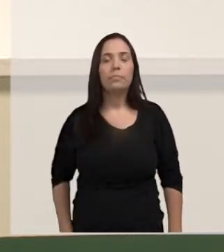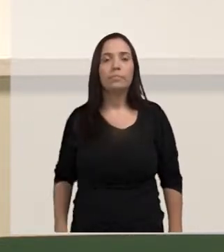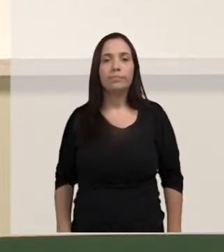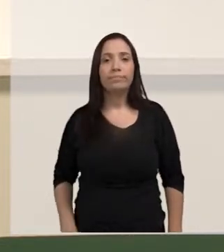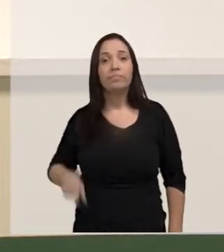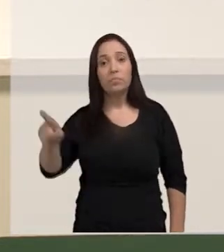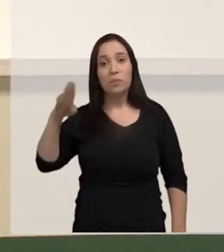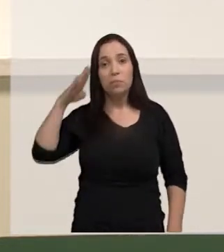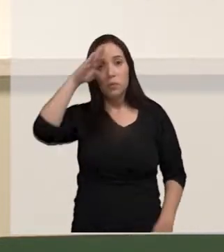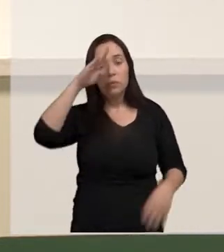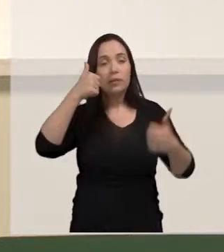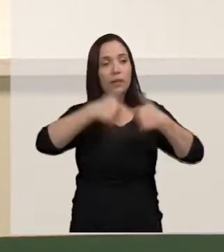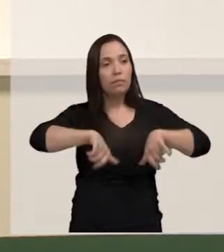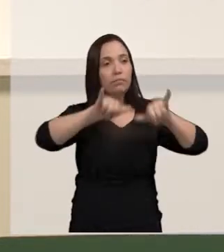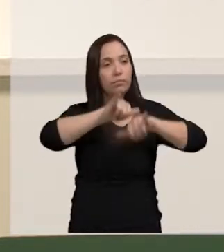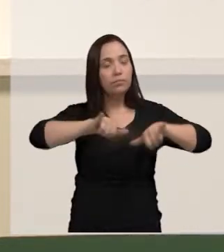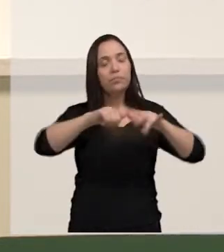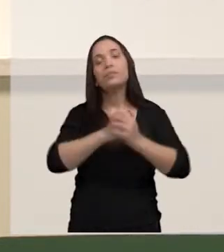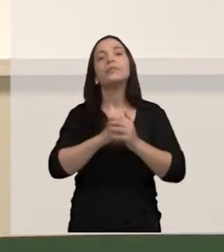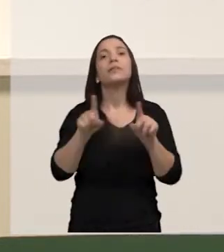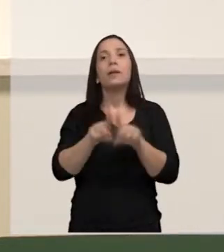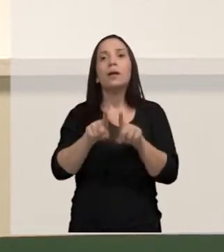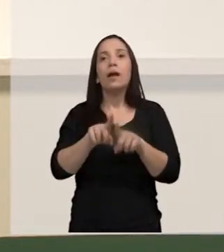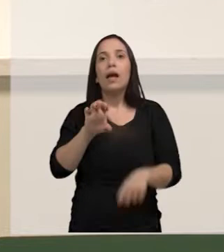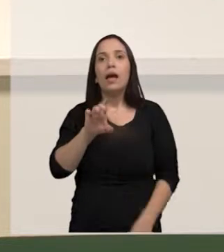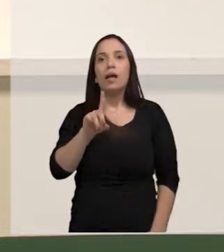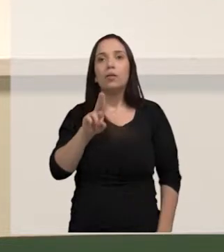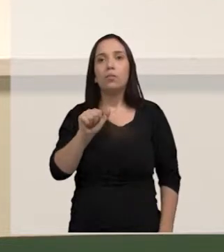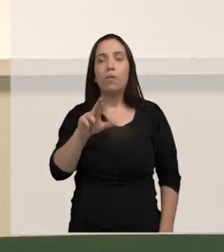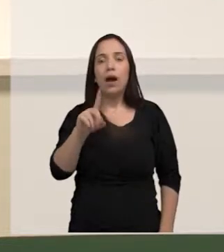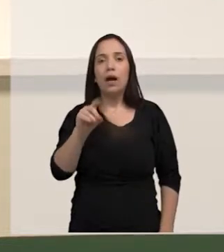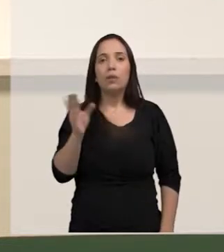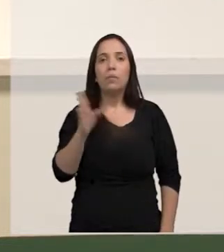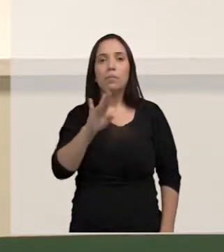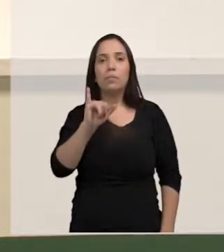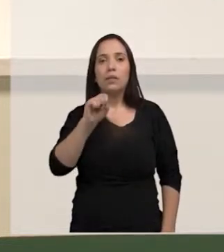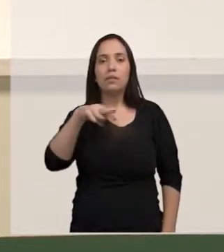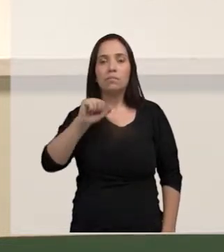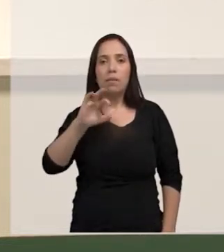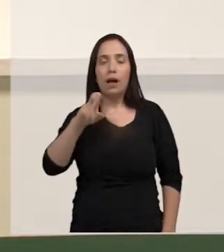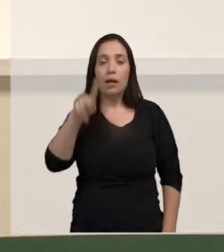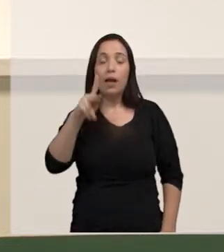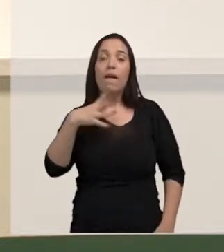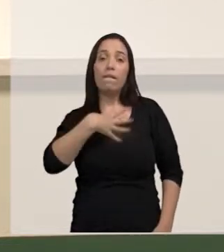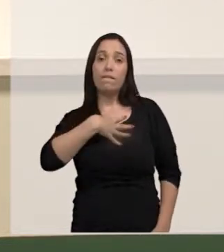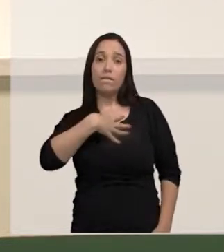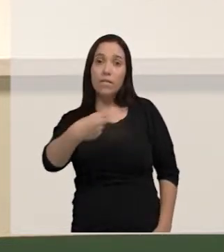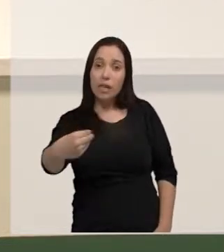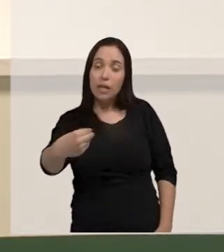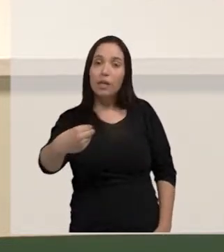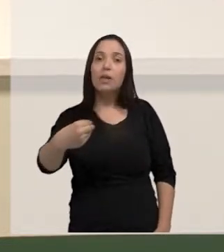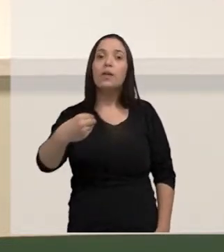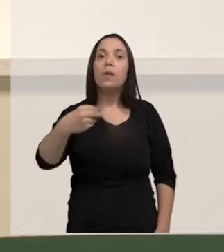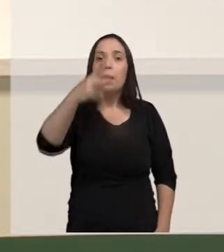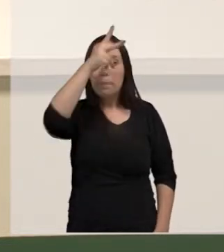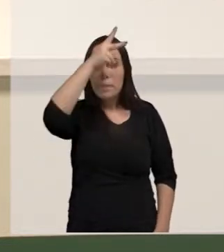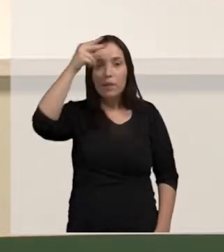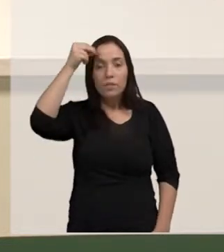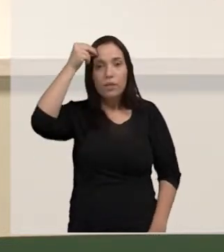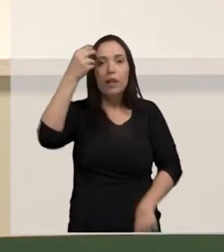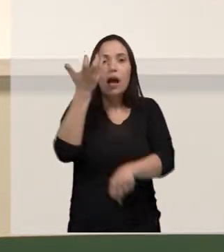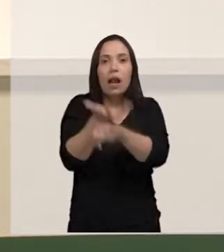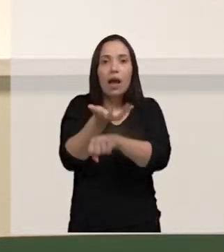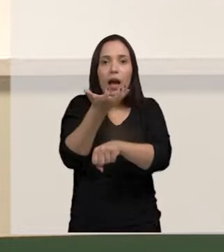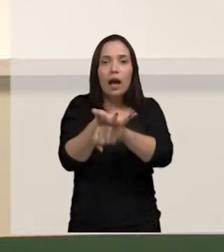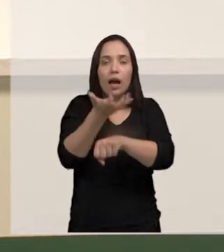é a força do Bolsonaro aí. O Eduardo Bismarck, para mim, também foi uma surpresa, que é filho do Não, para mim não foi prefeito de surpresa, Aracati. não. É a força da